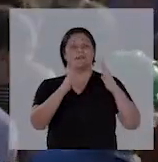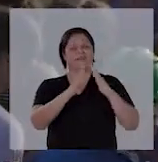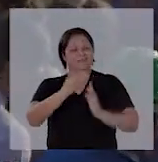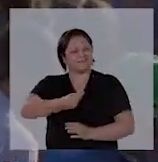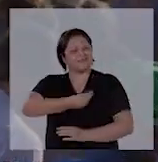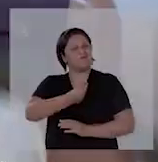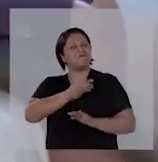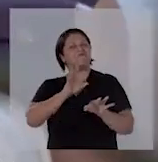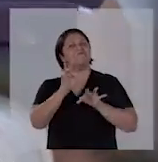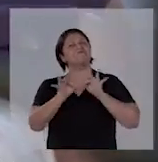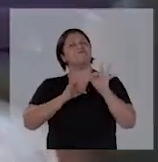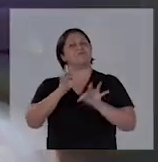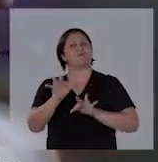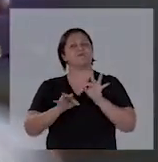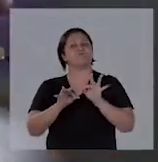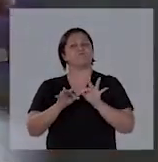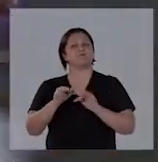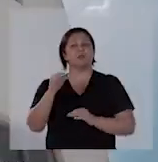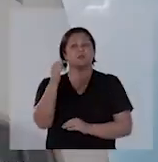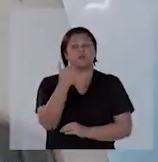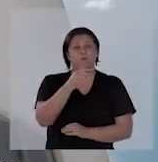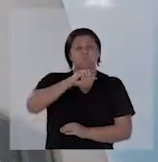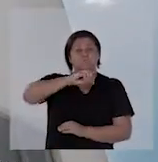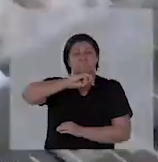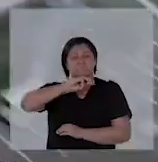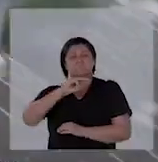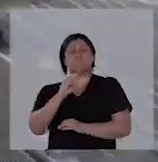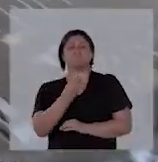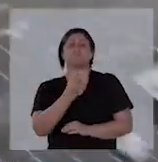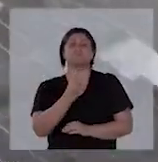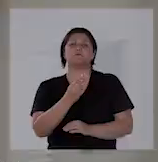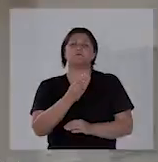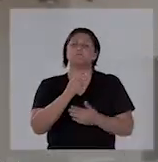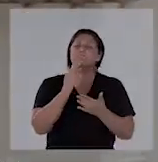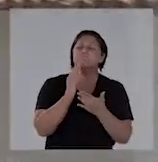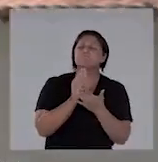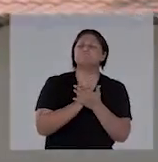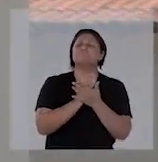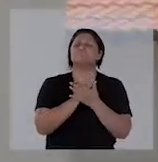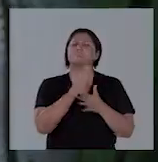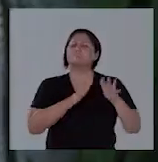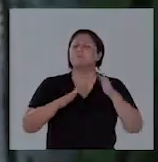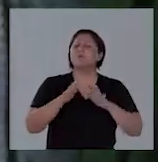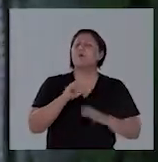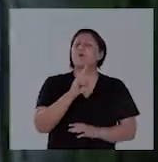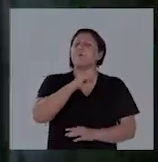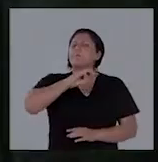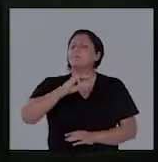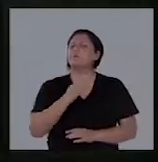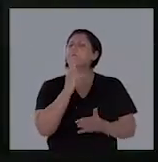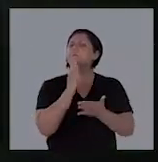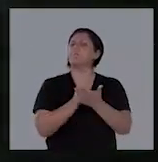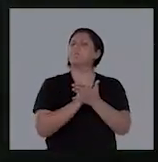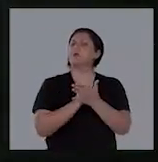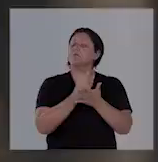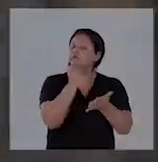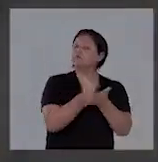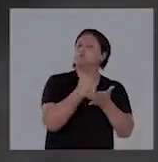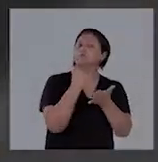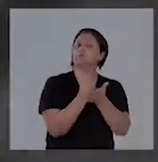o minha casa minha vida entregou mais de dois milhões e meio de moradias e mais de um milhão e meio foram